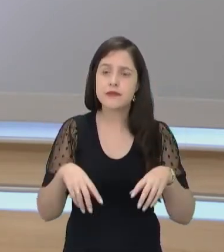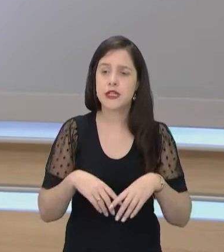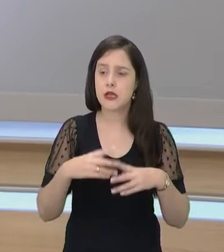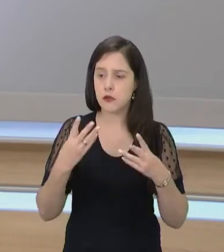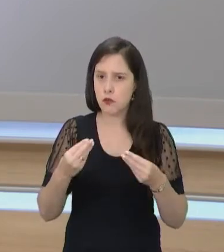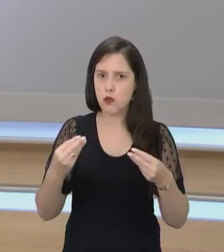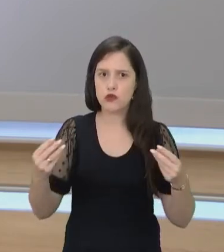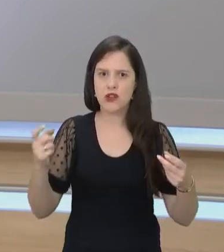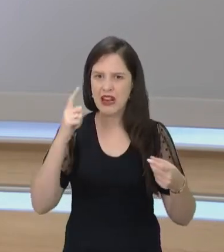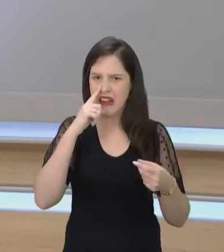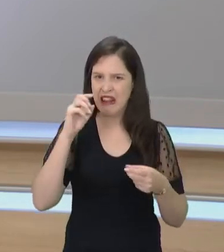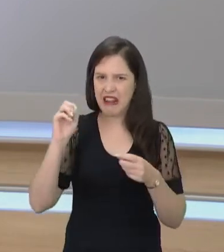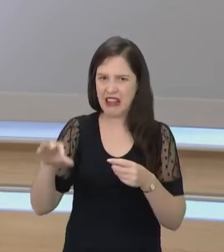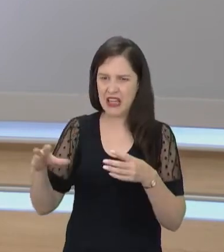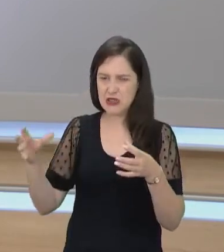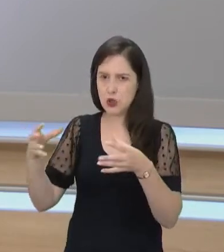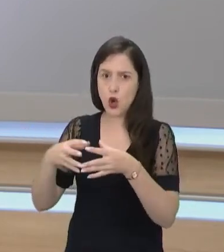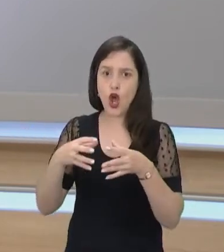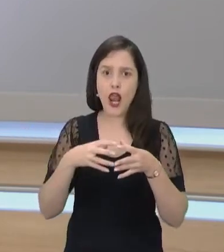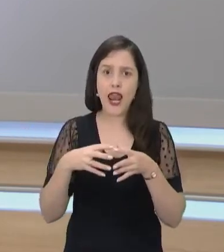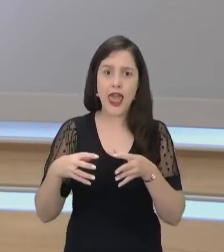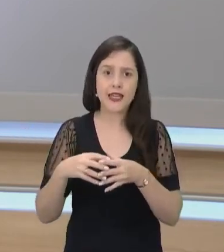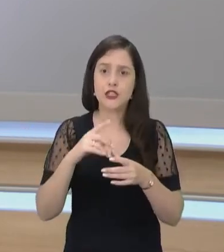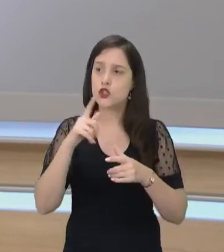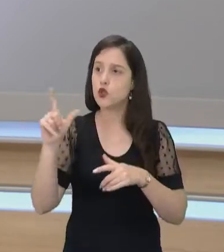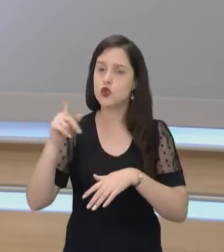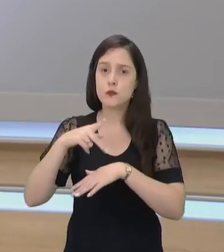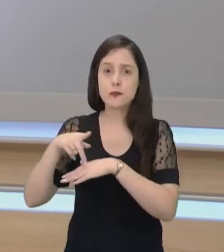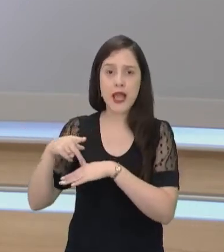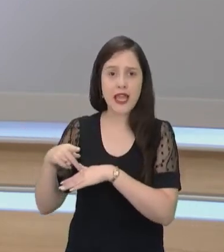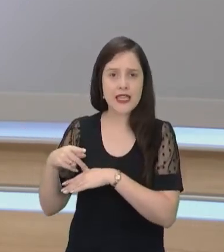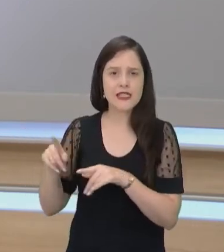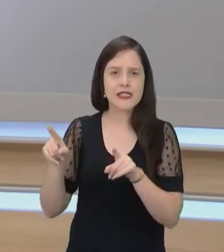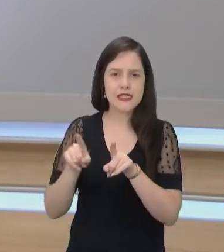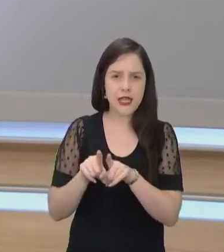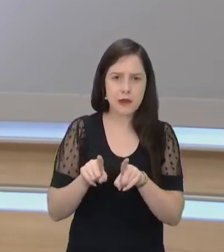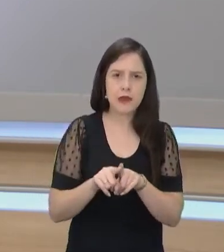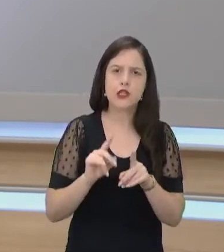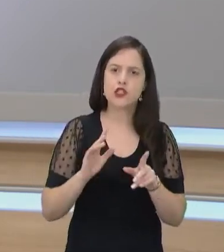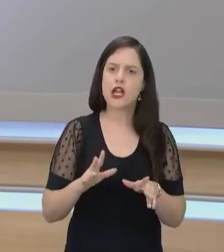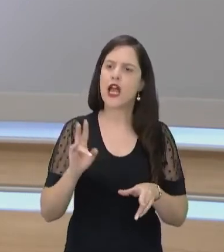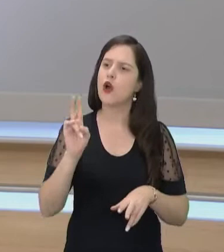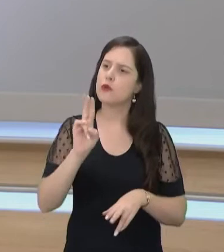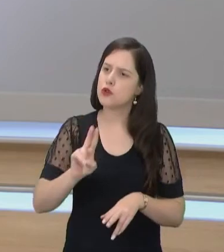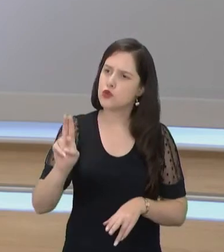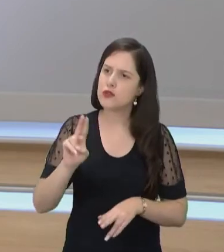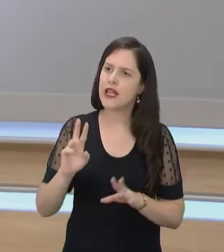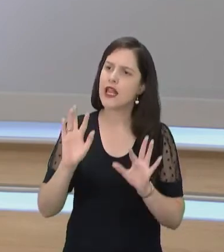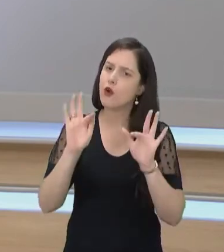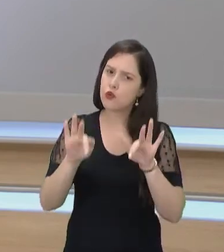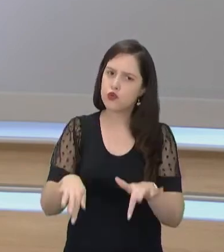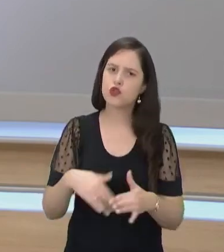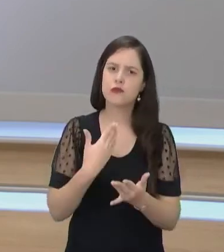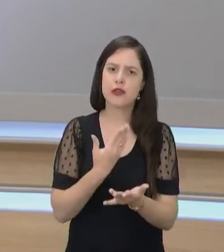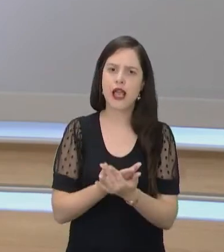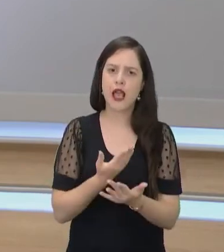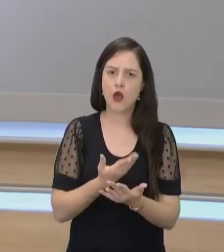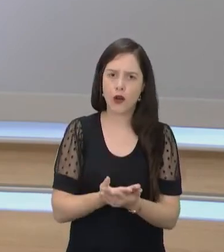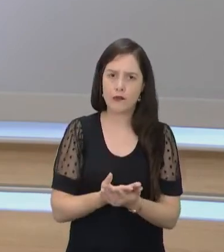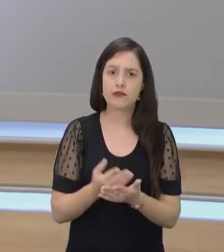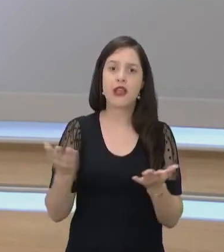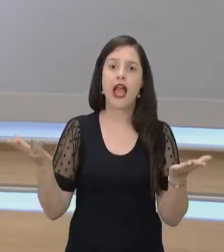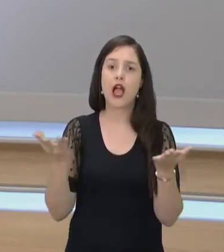né? De como acontece essa coleta em outros países, né? Trouxemos alguns dados na última aula e agora a